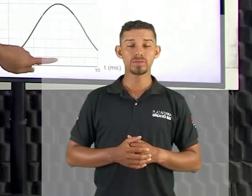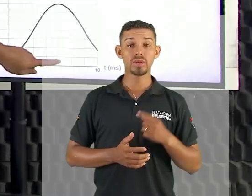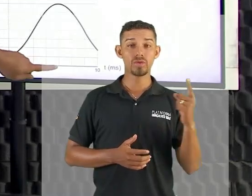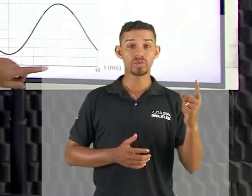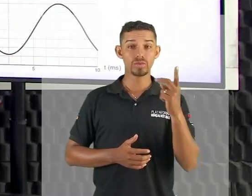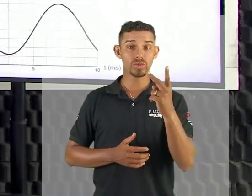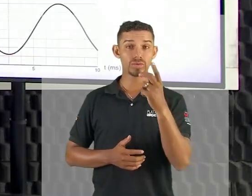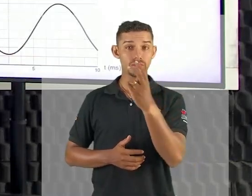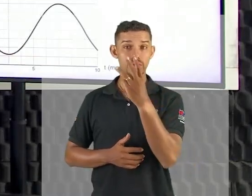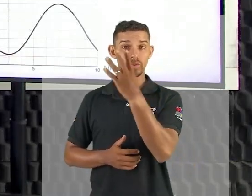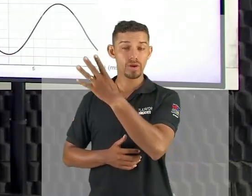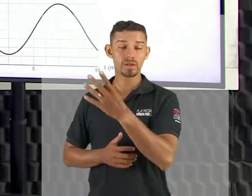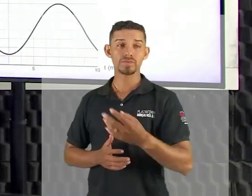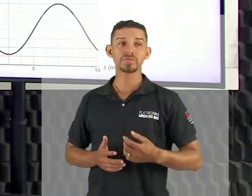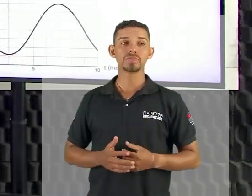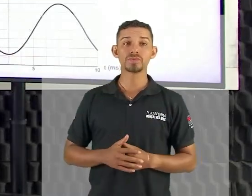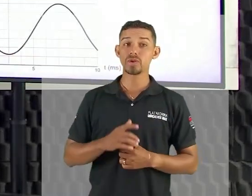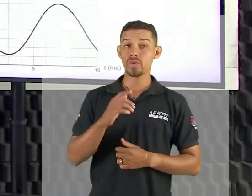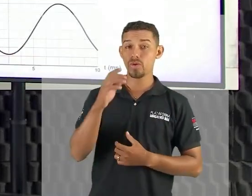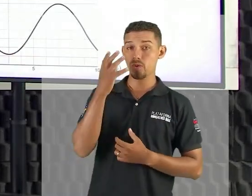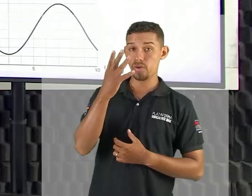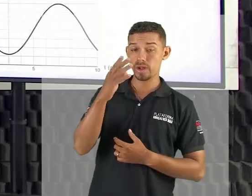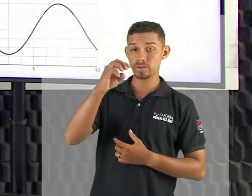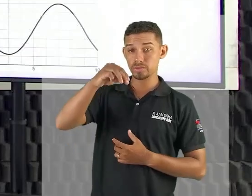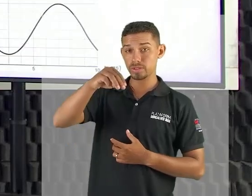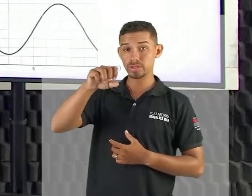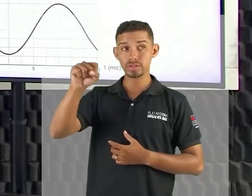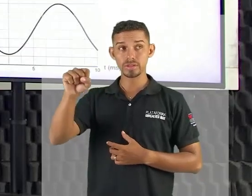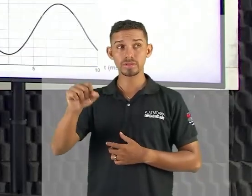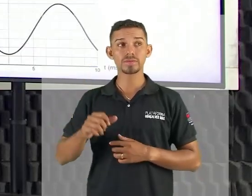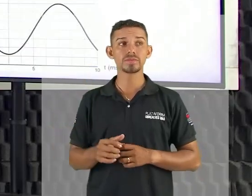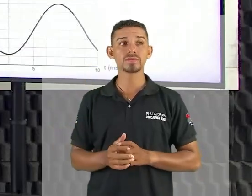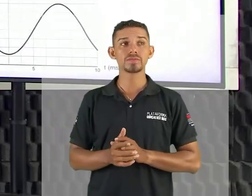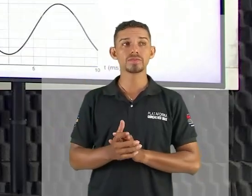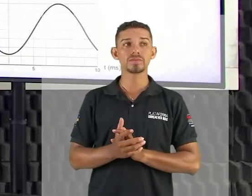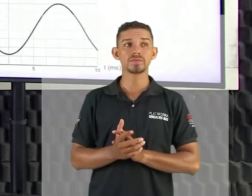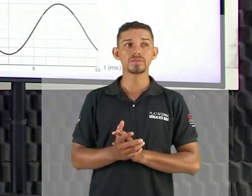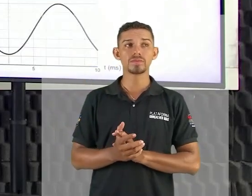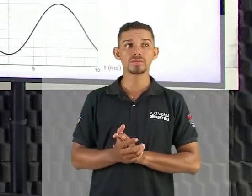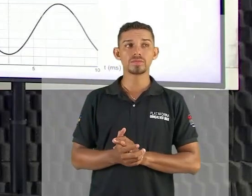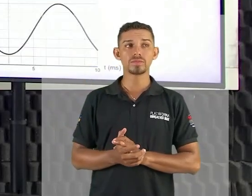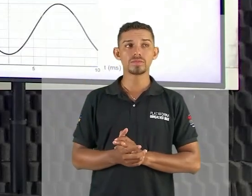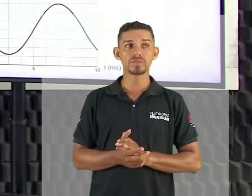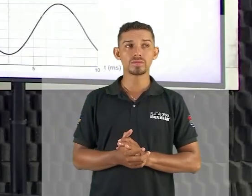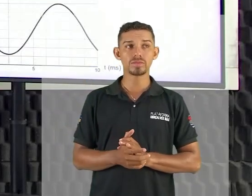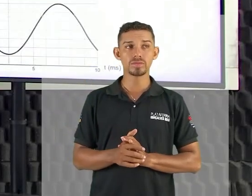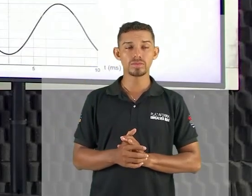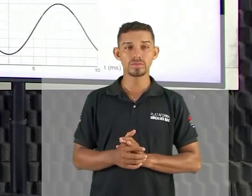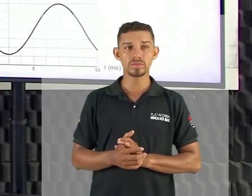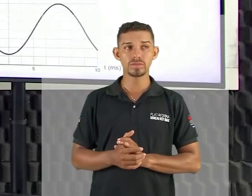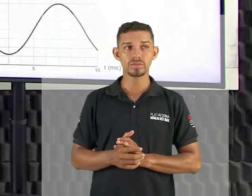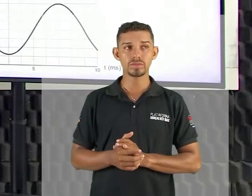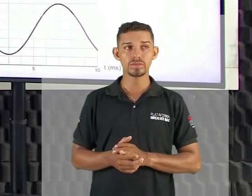3 4 eu tenho aqui que meio período